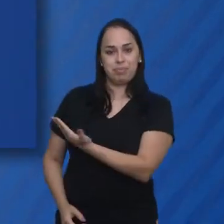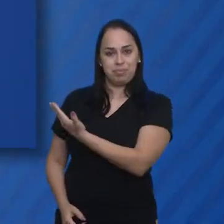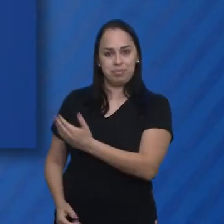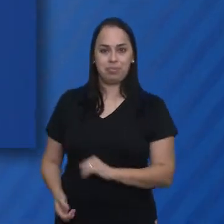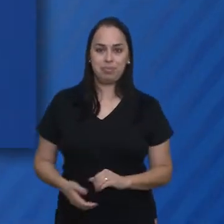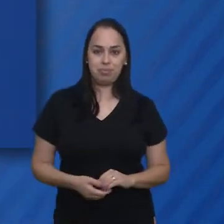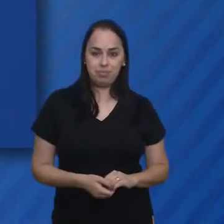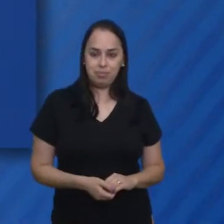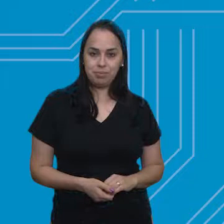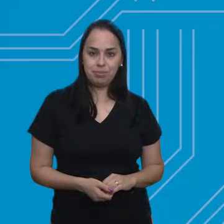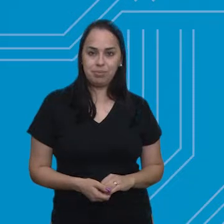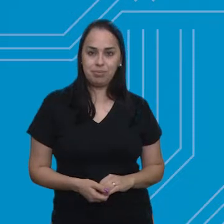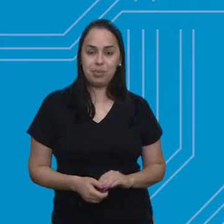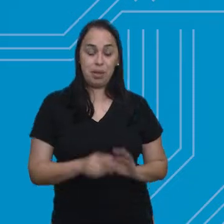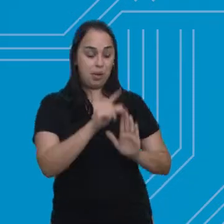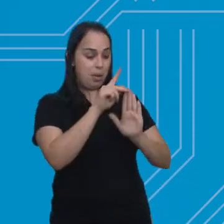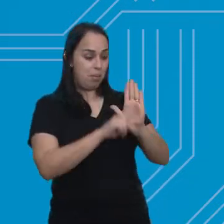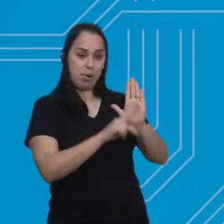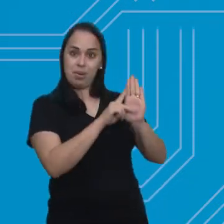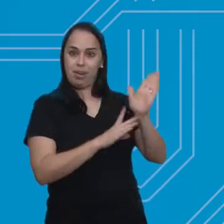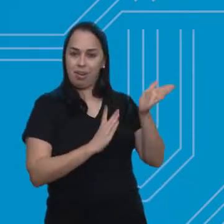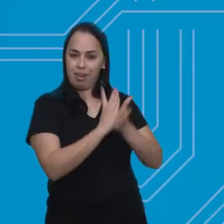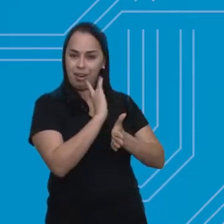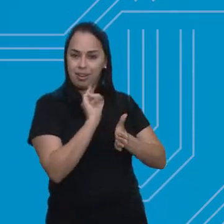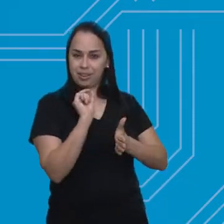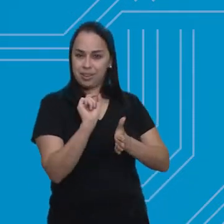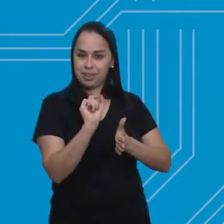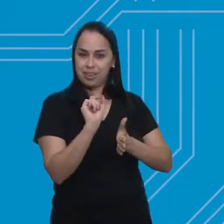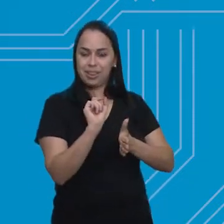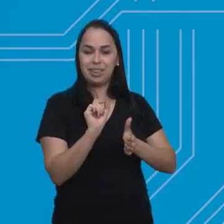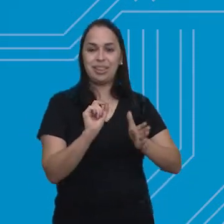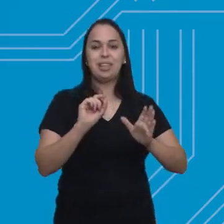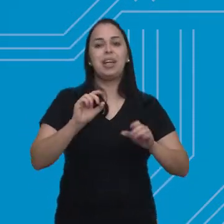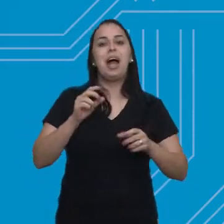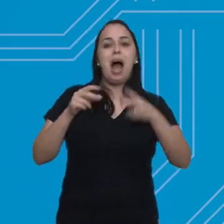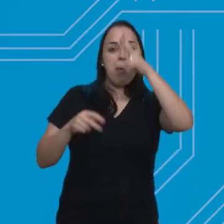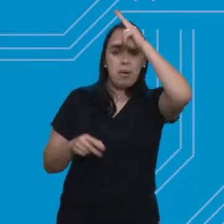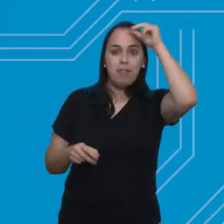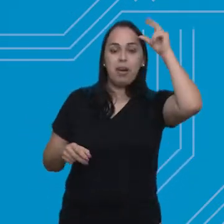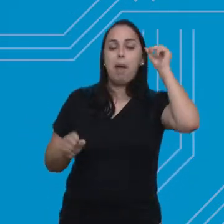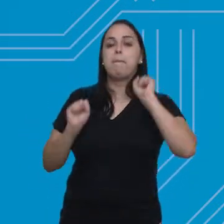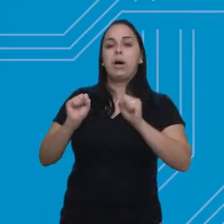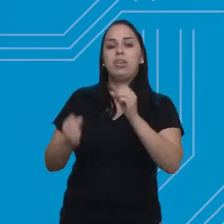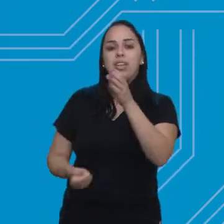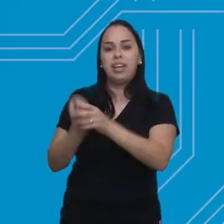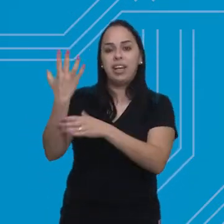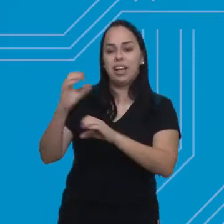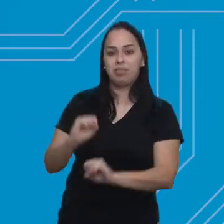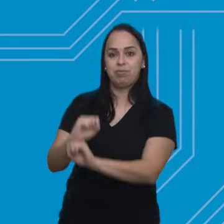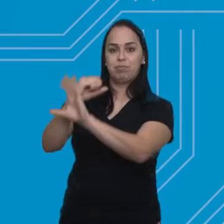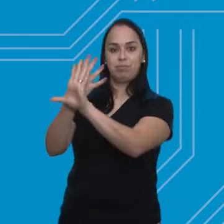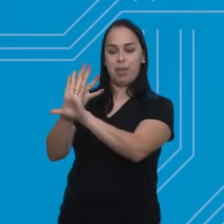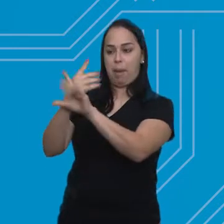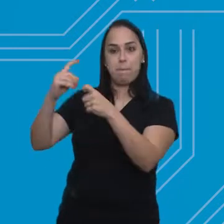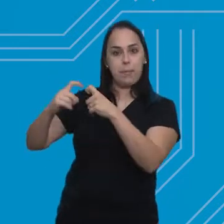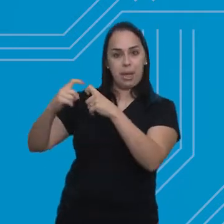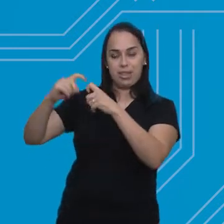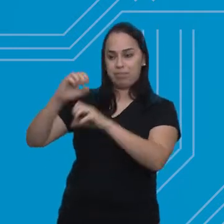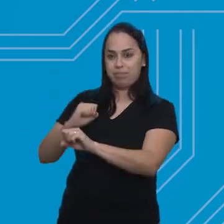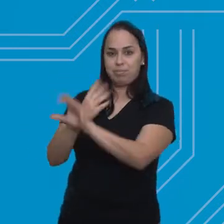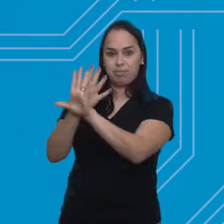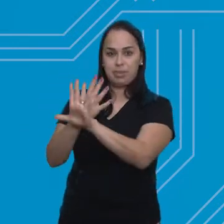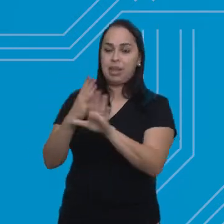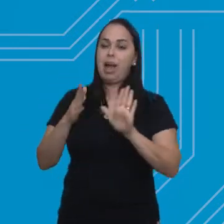canal do YouTube. E um projeto aprovado na Câmara vai permitir que a Prefeitura implante a prática da telemedicina aqui em São